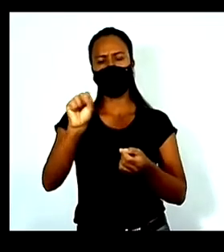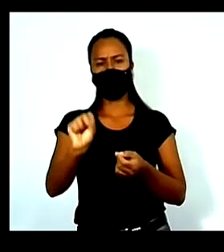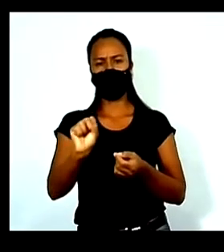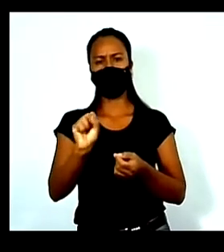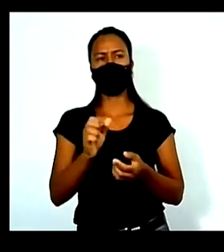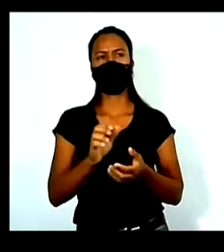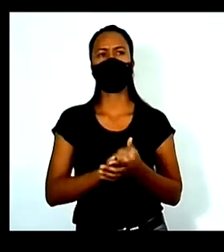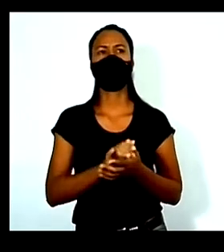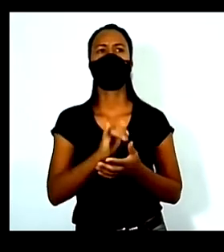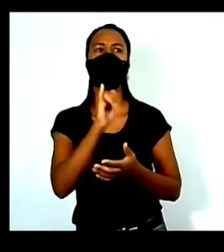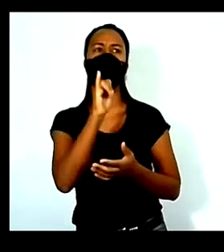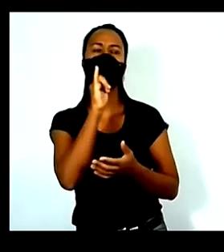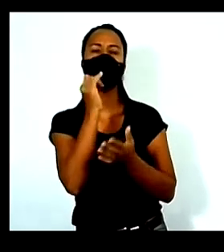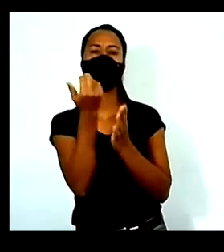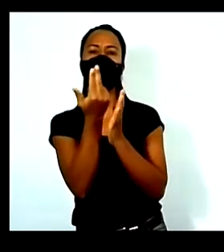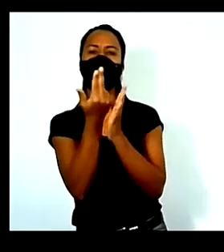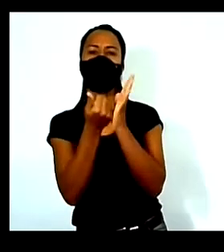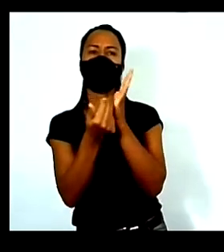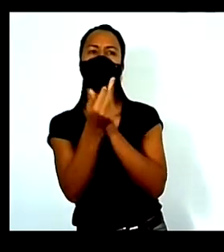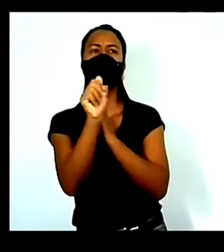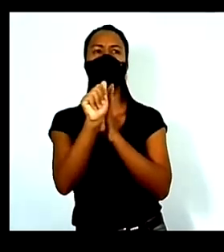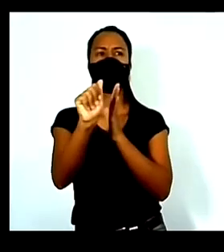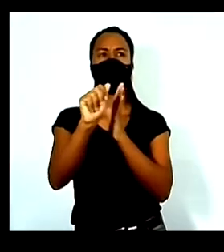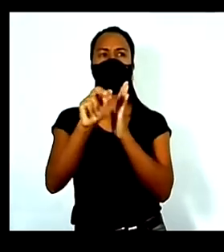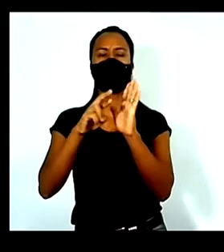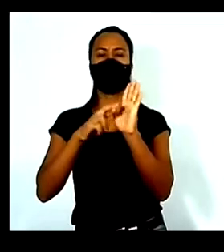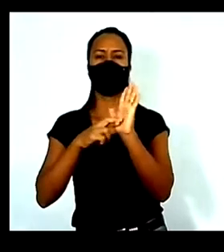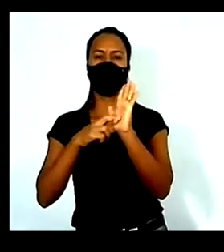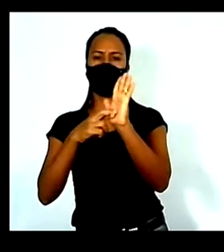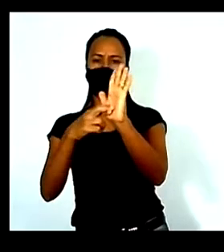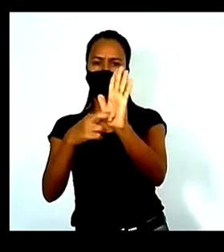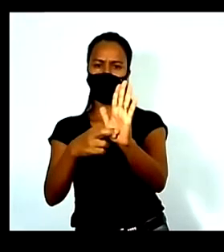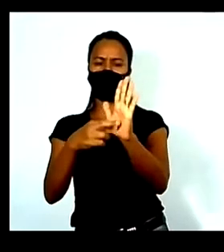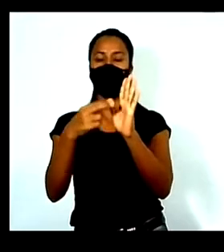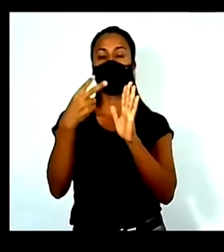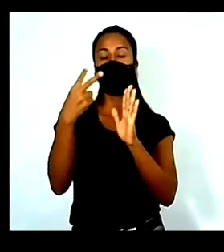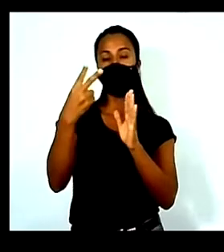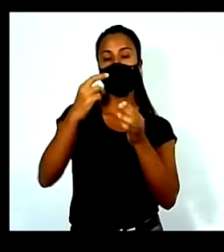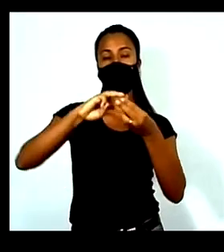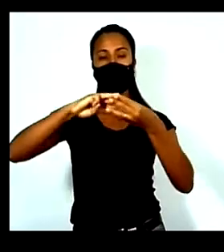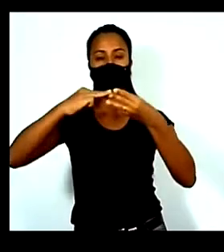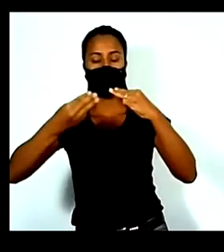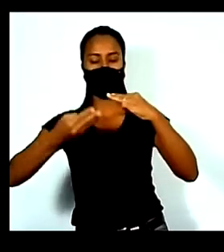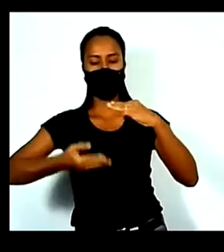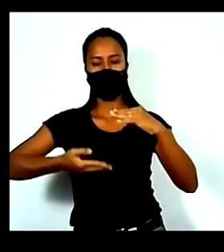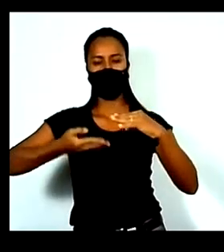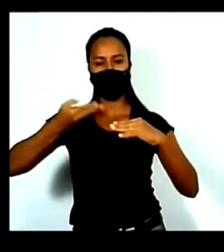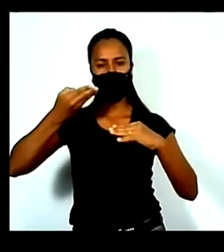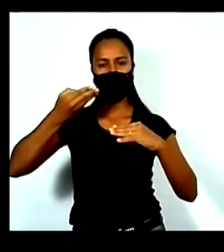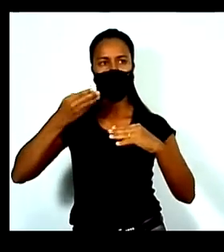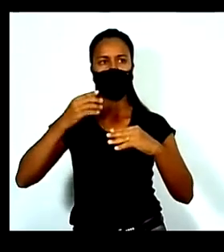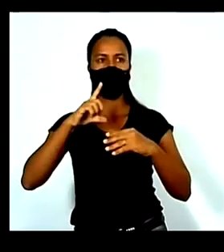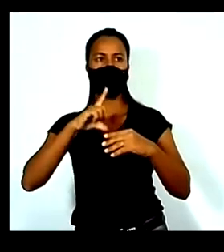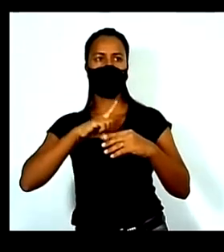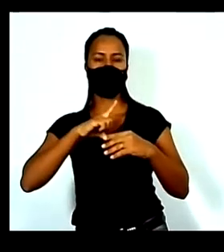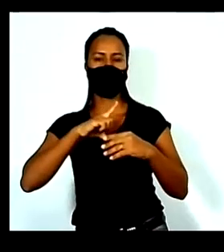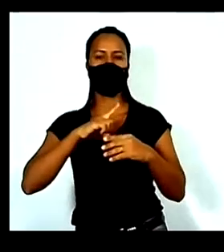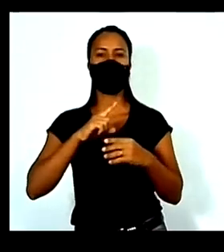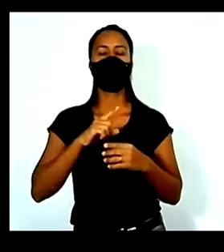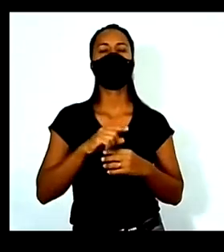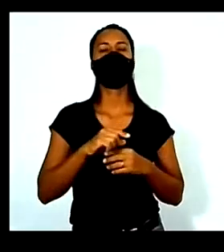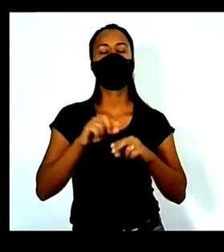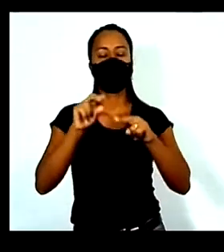ilustração onde o desenho A representa 2 músculos do membro superior e os tendões que estão unindo o